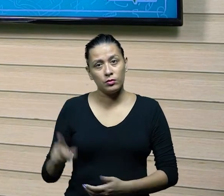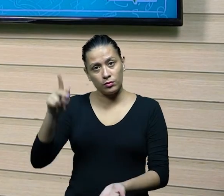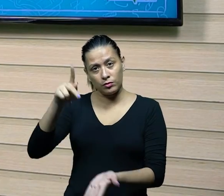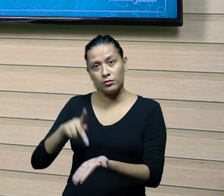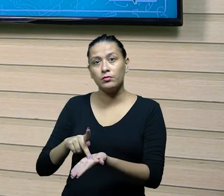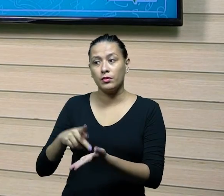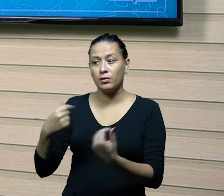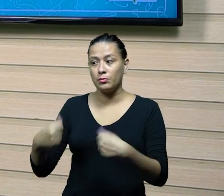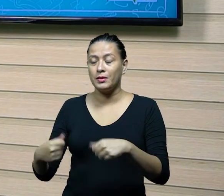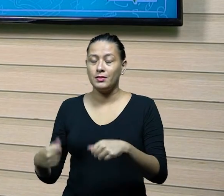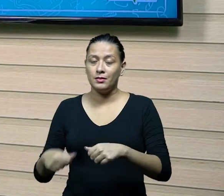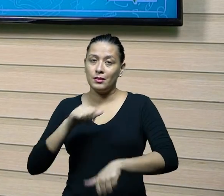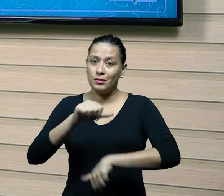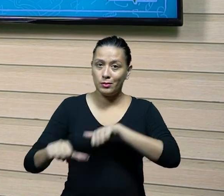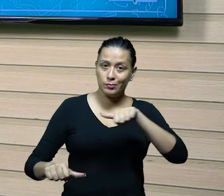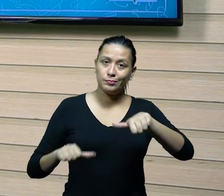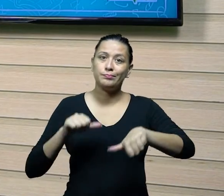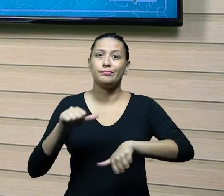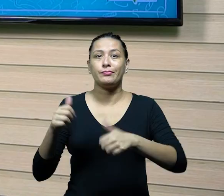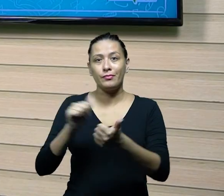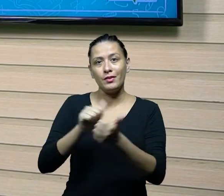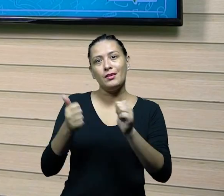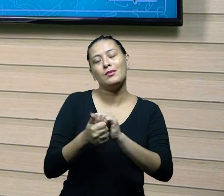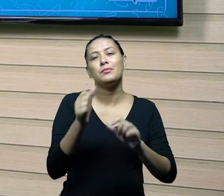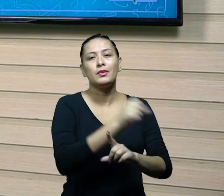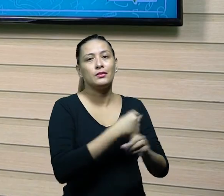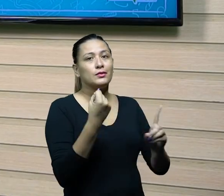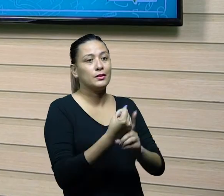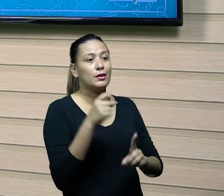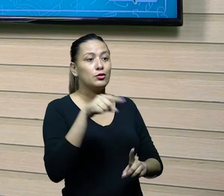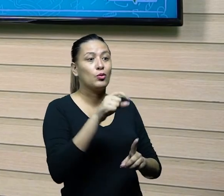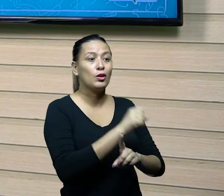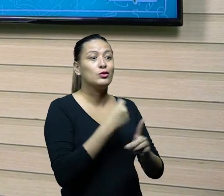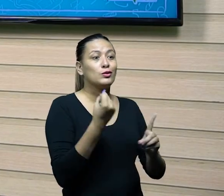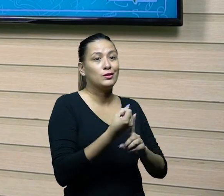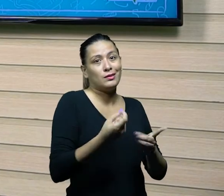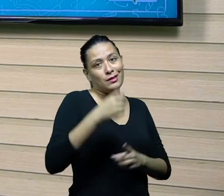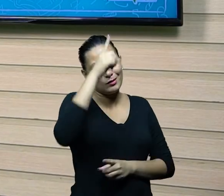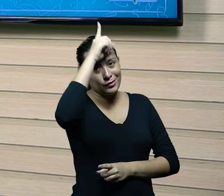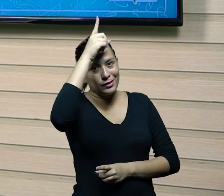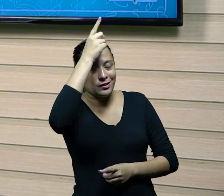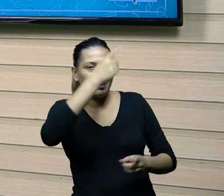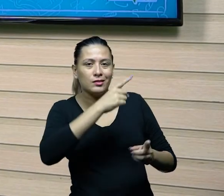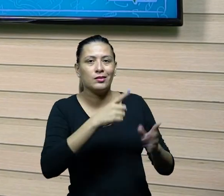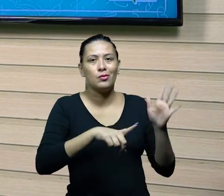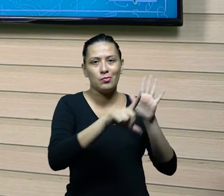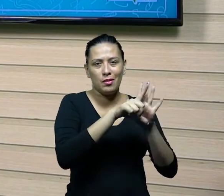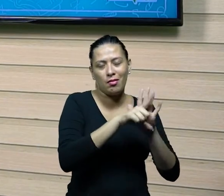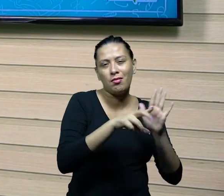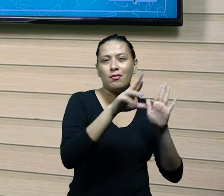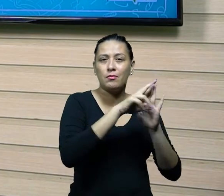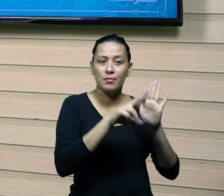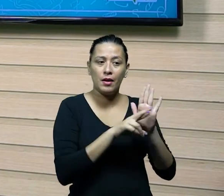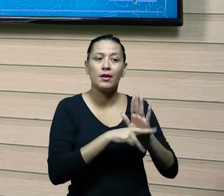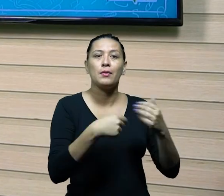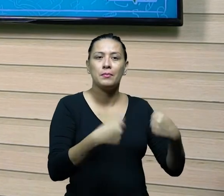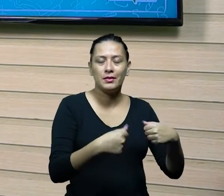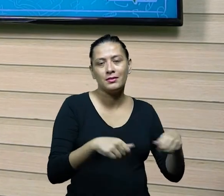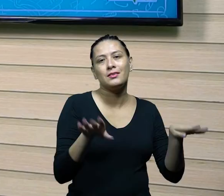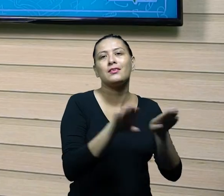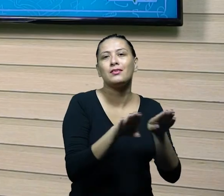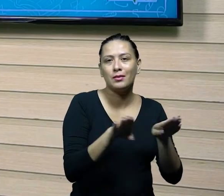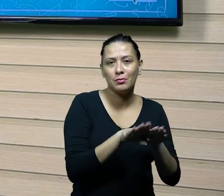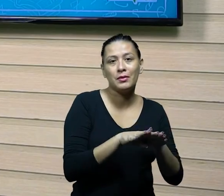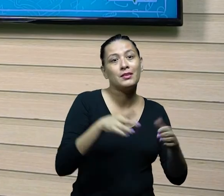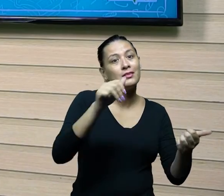direito de fato ele tem que se amoldar a sociedade EA sociedade quando cria uma Norma Jurídica quando crê o direito ela tem que fazer o